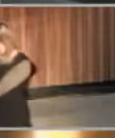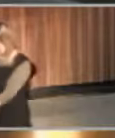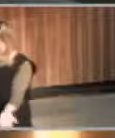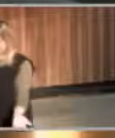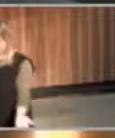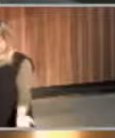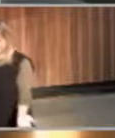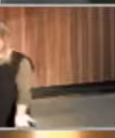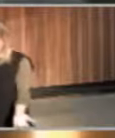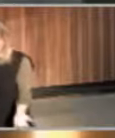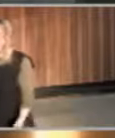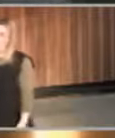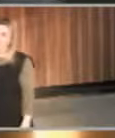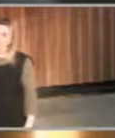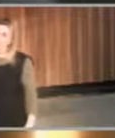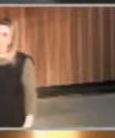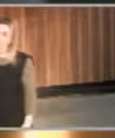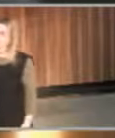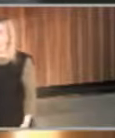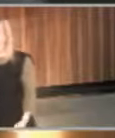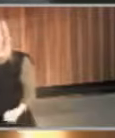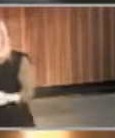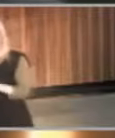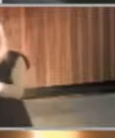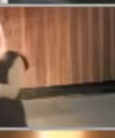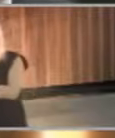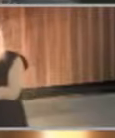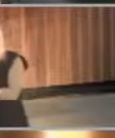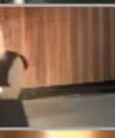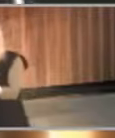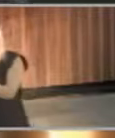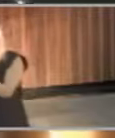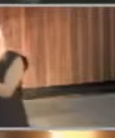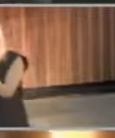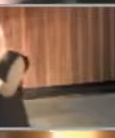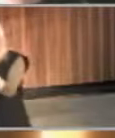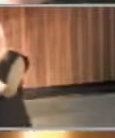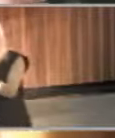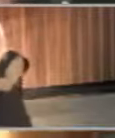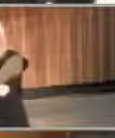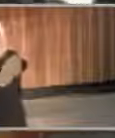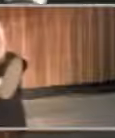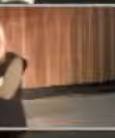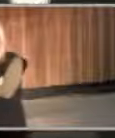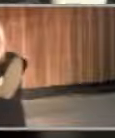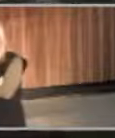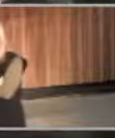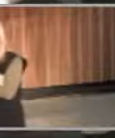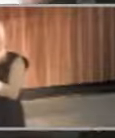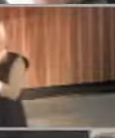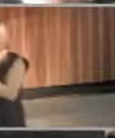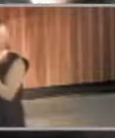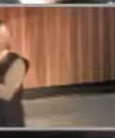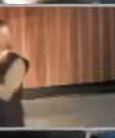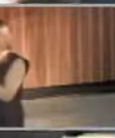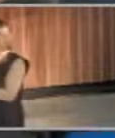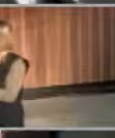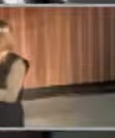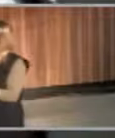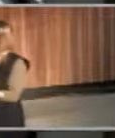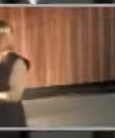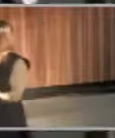referencial da fé todos os dias de manhã algumas coisas aconteciam na casa